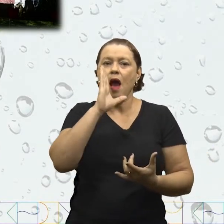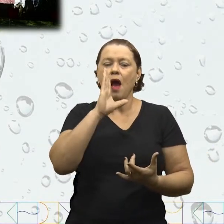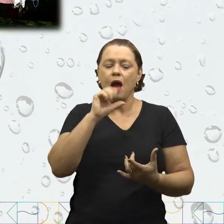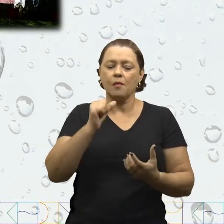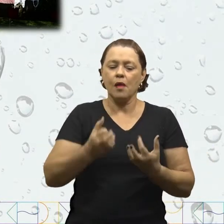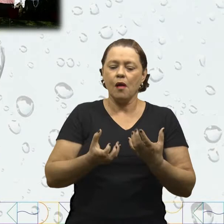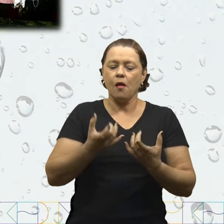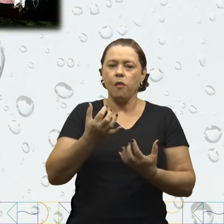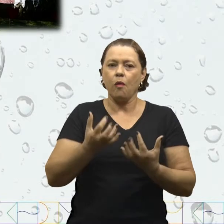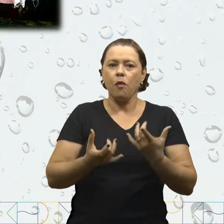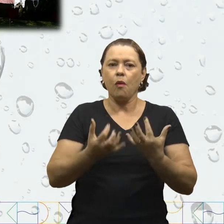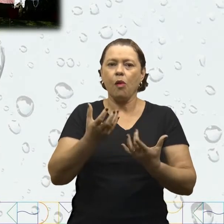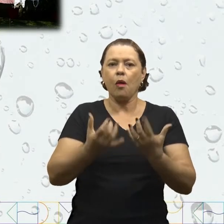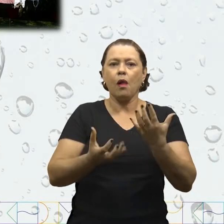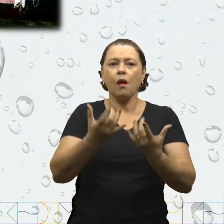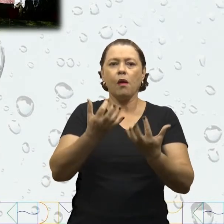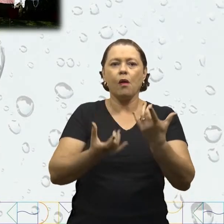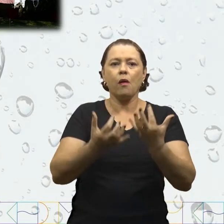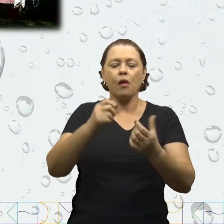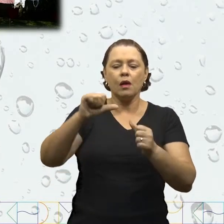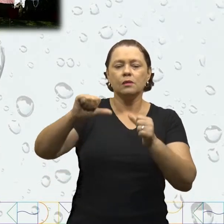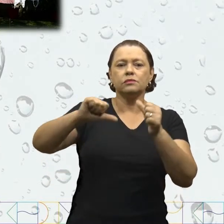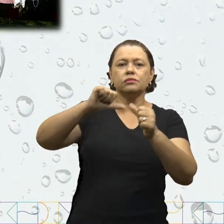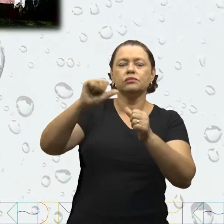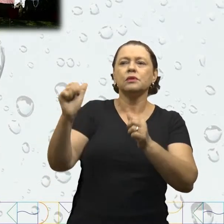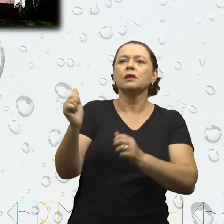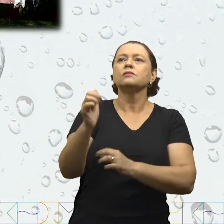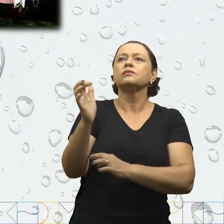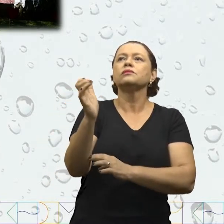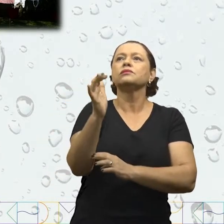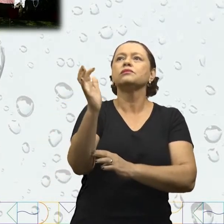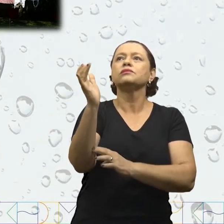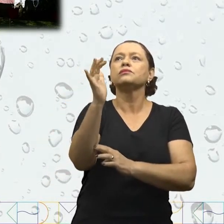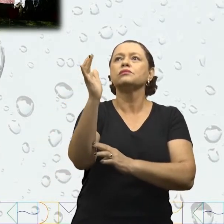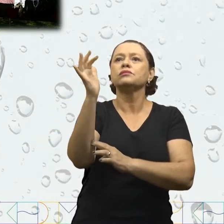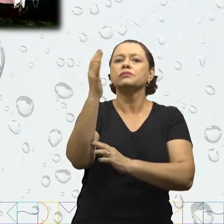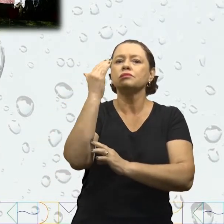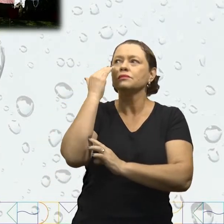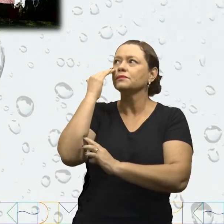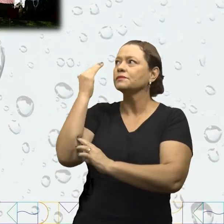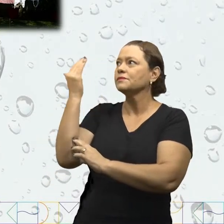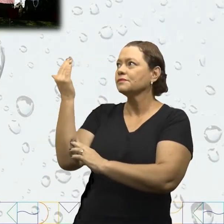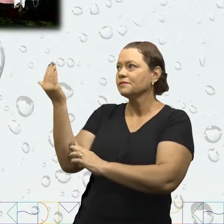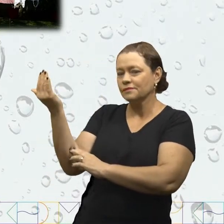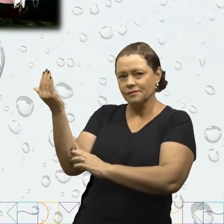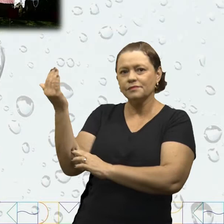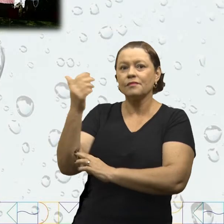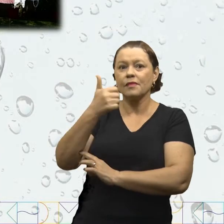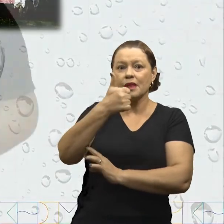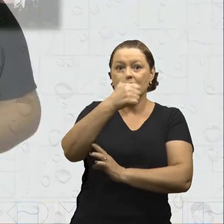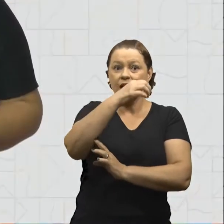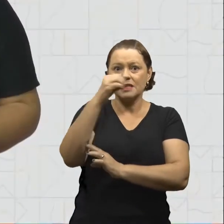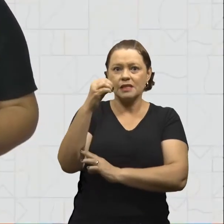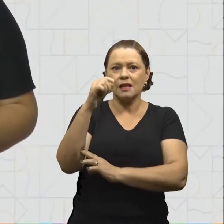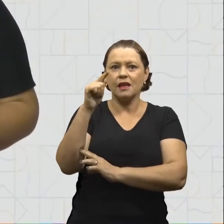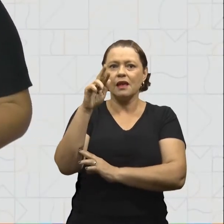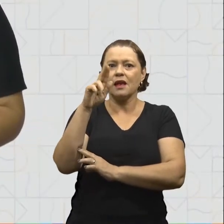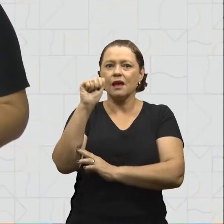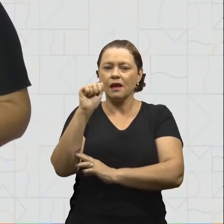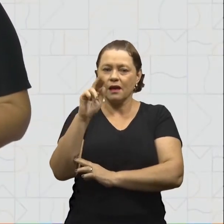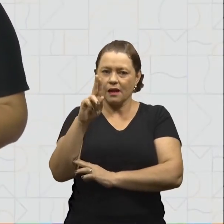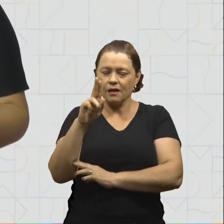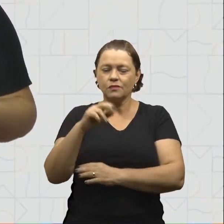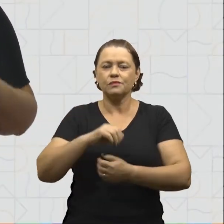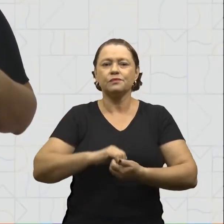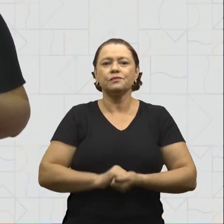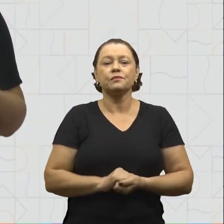passa a assumir o estado gasoso. A ebulição acontece a 100 graus Celsius. O vapor de